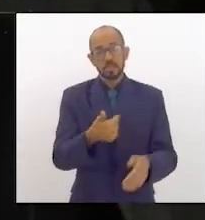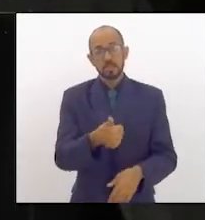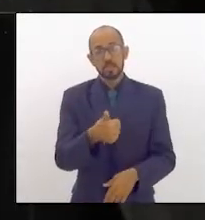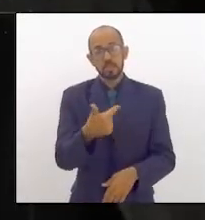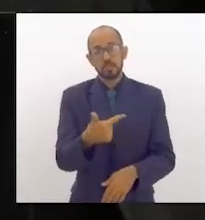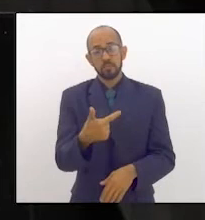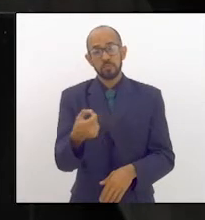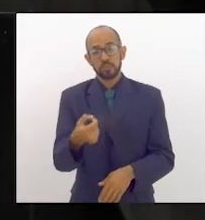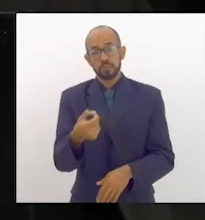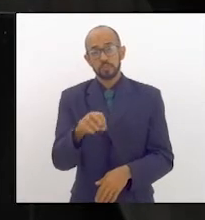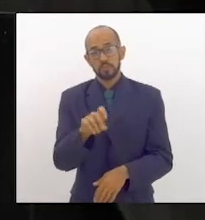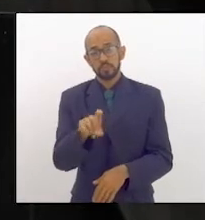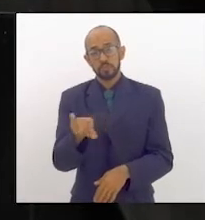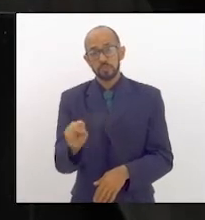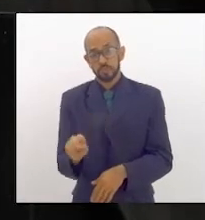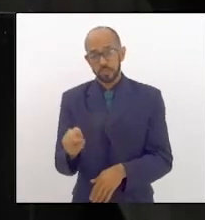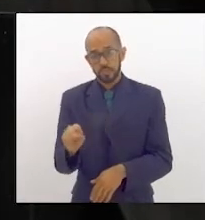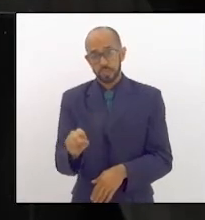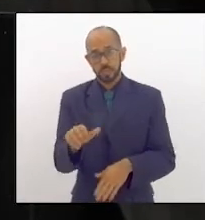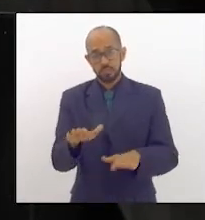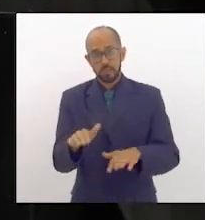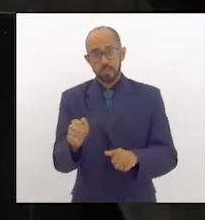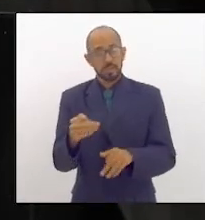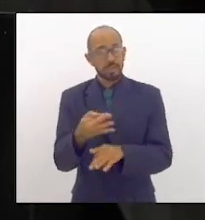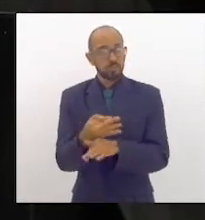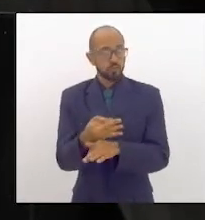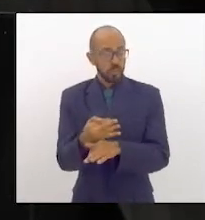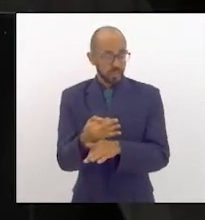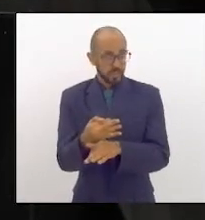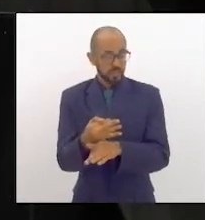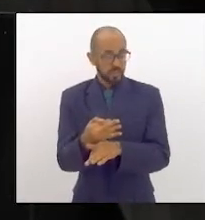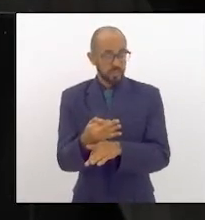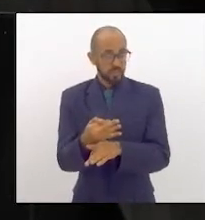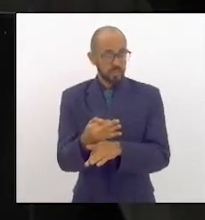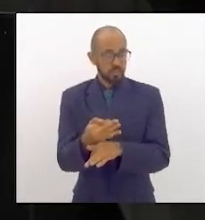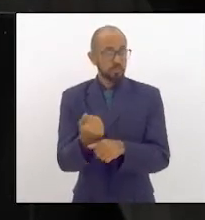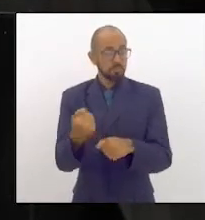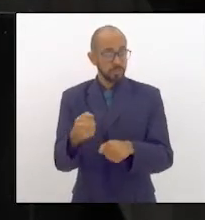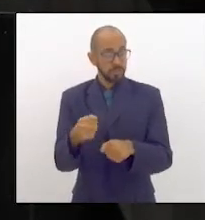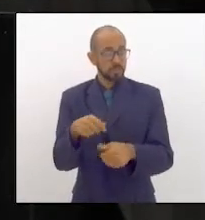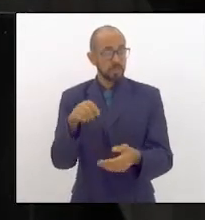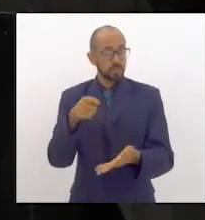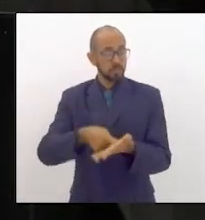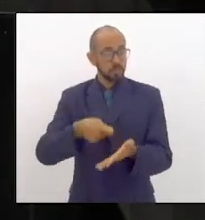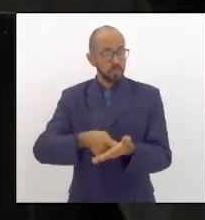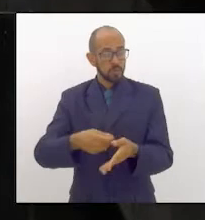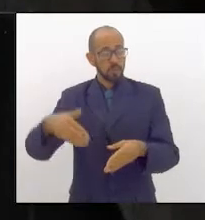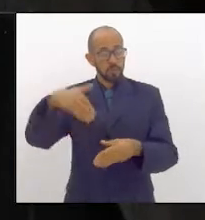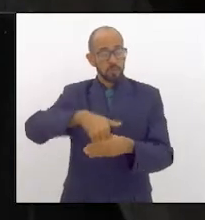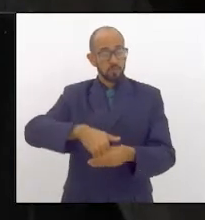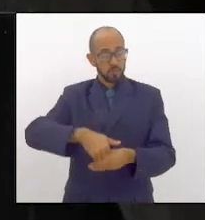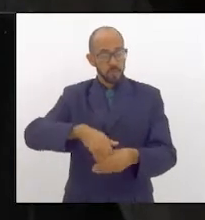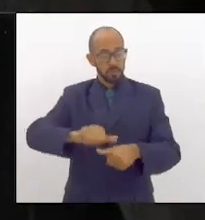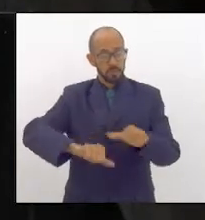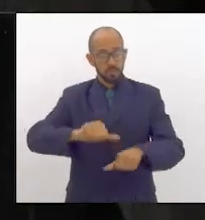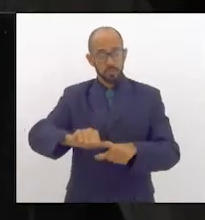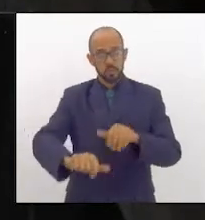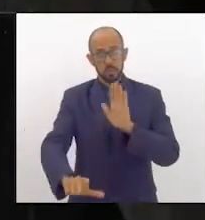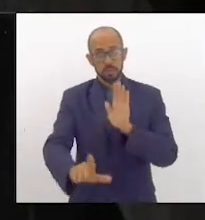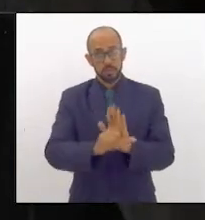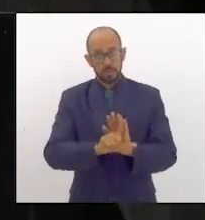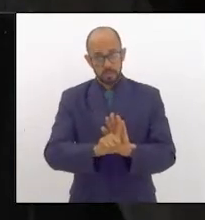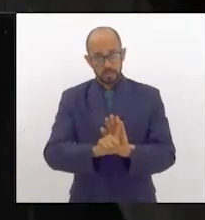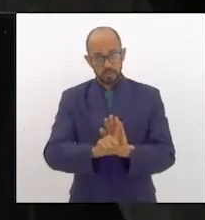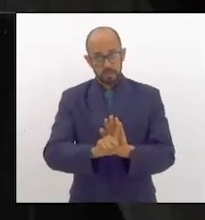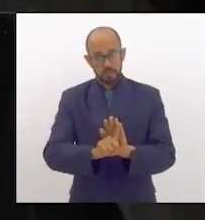sem contar o tempo de recesso do congresso a medida provisória tem que ser votada para ser transformada em lei é o chamado